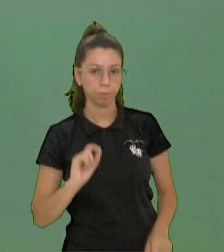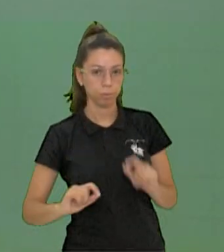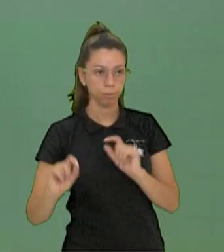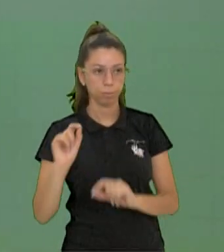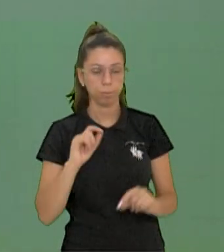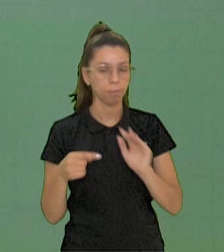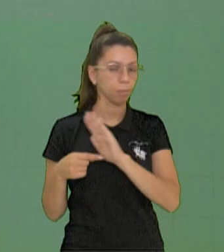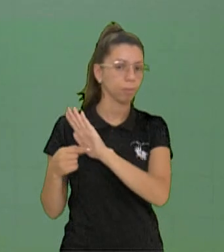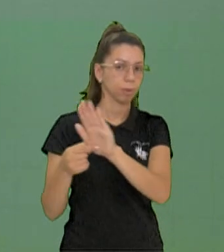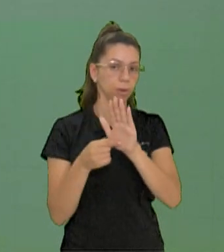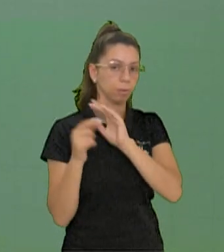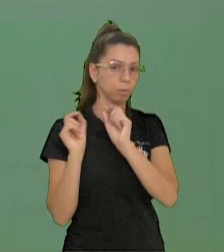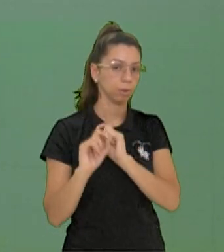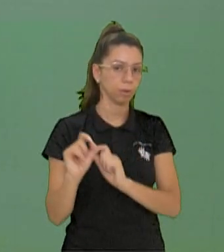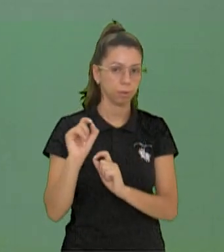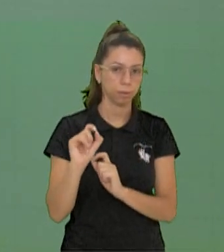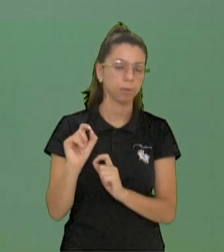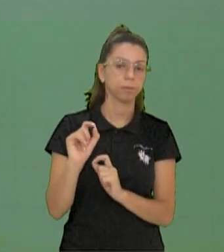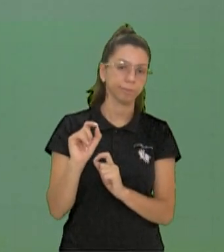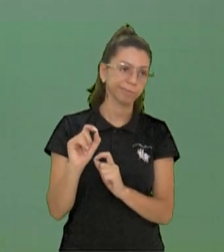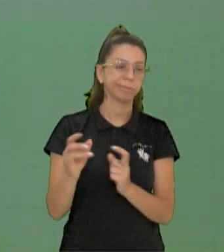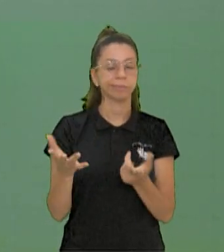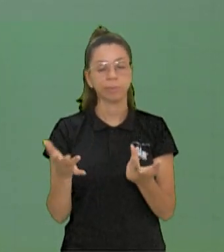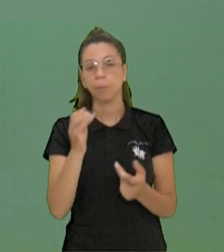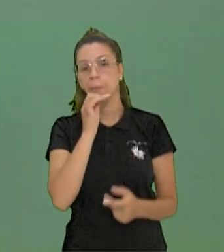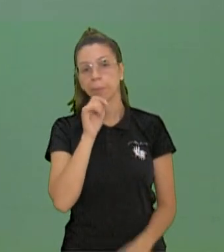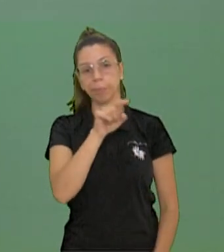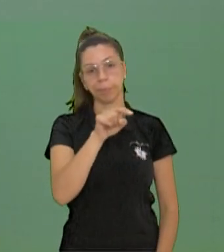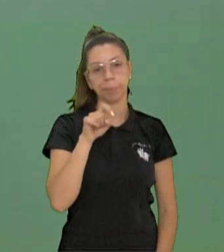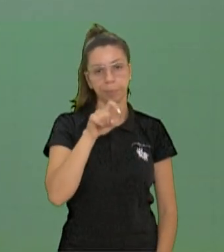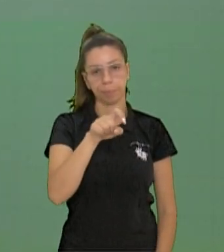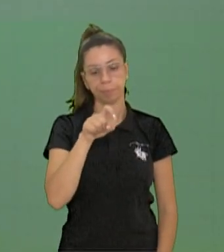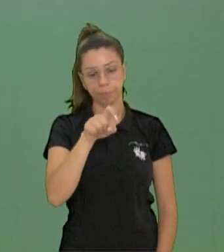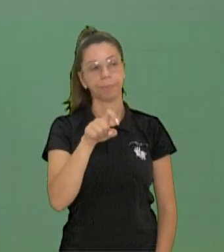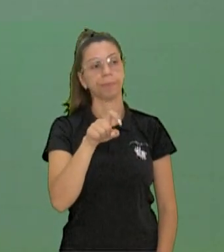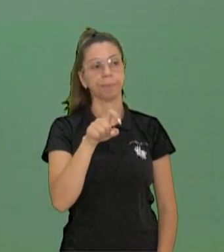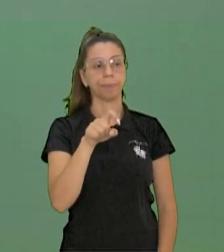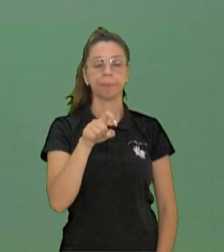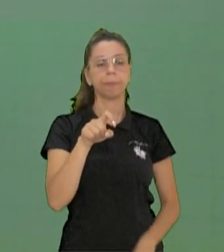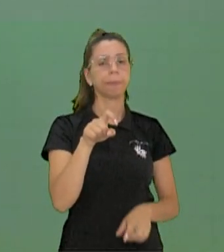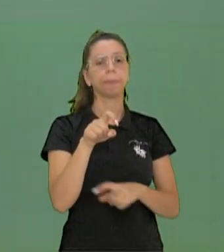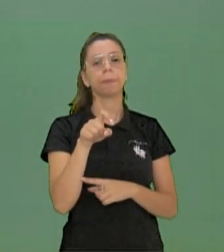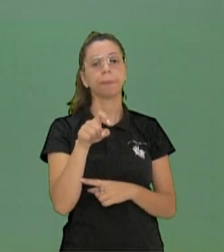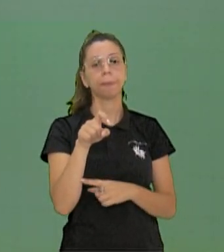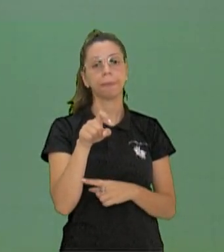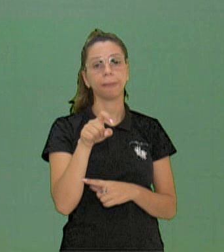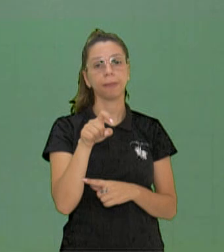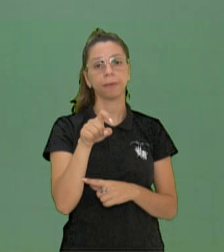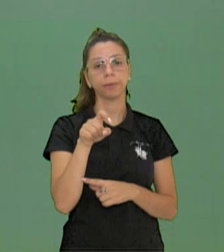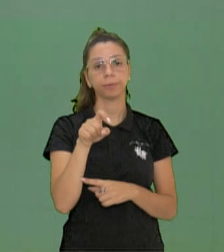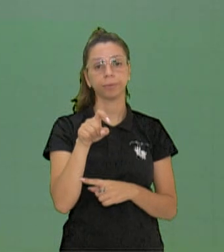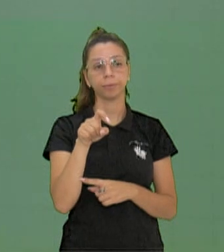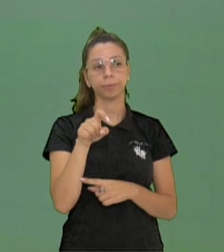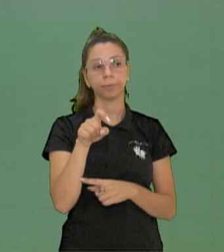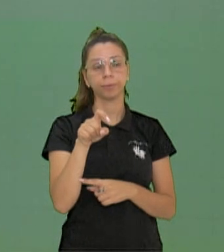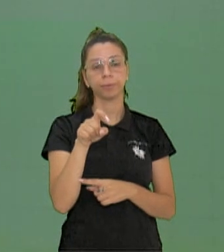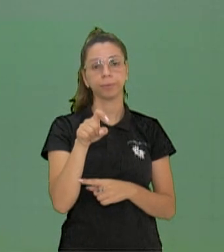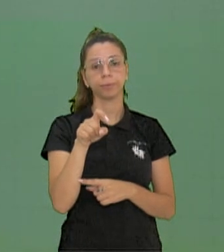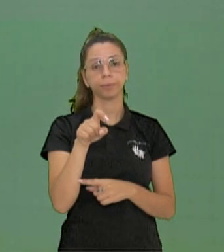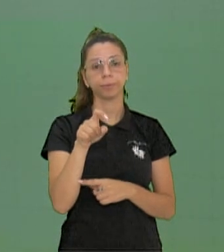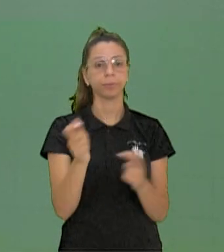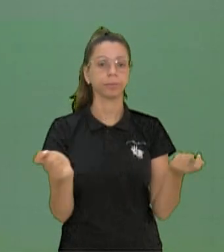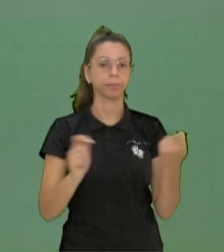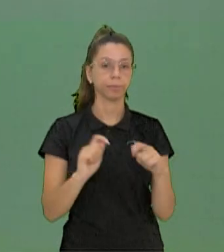quero mostrar para vocês aqui, para que valores de x, para qual valor de x, nós